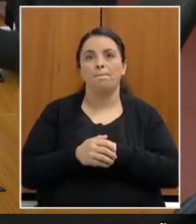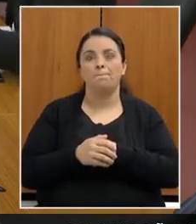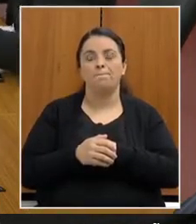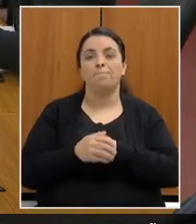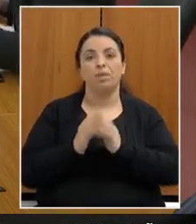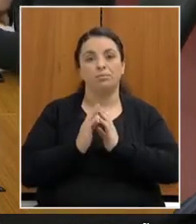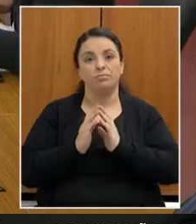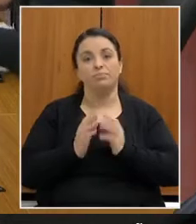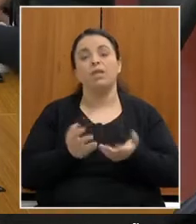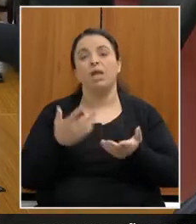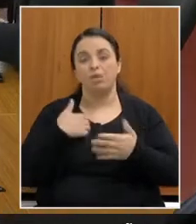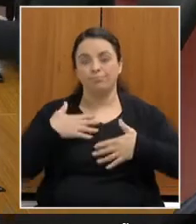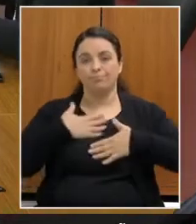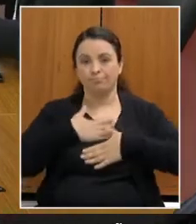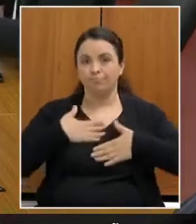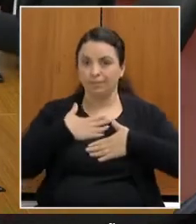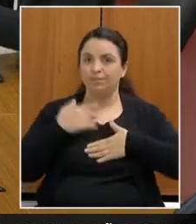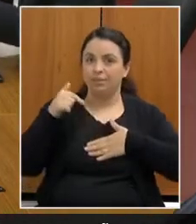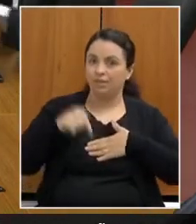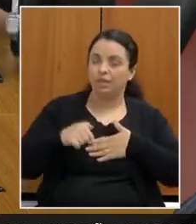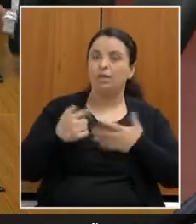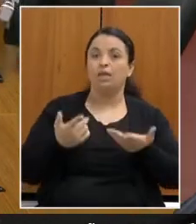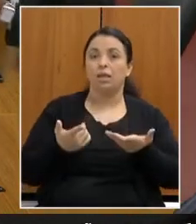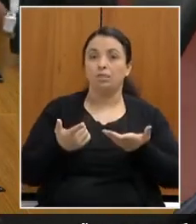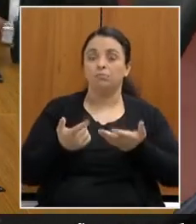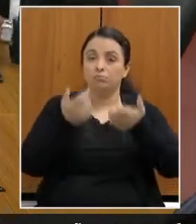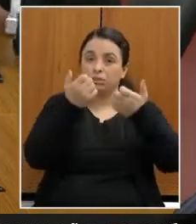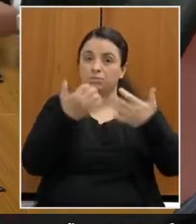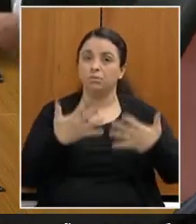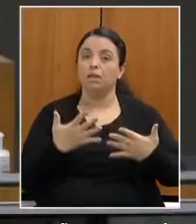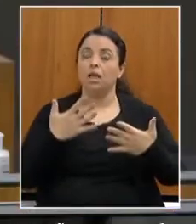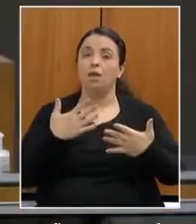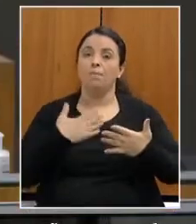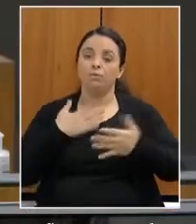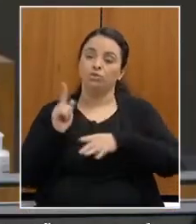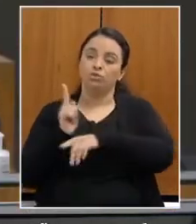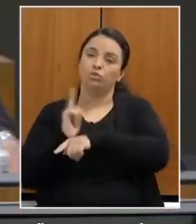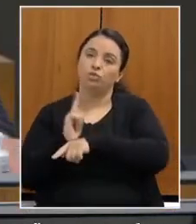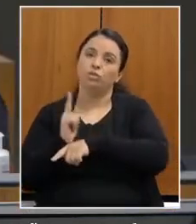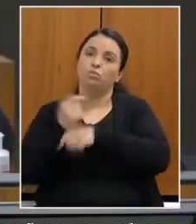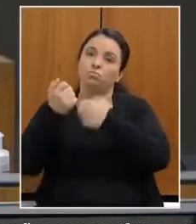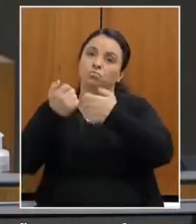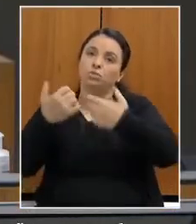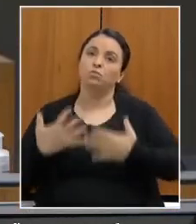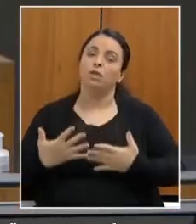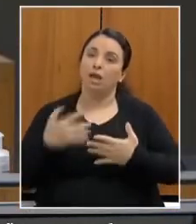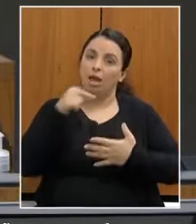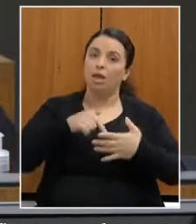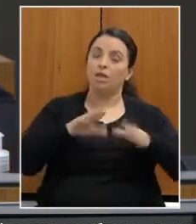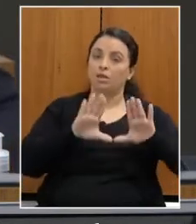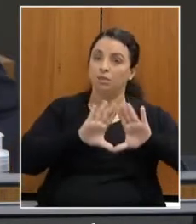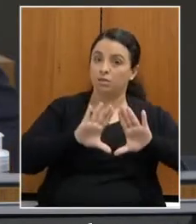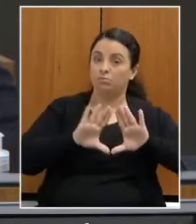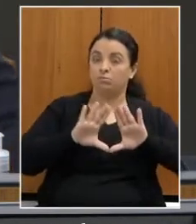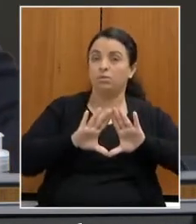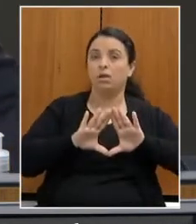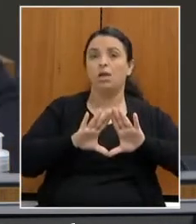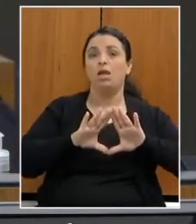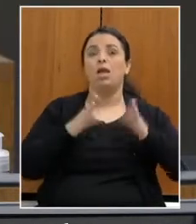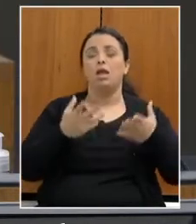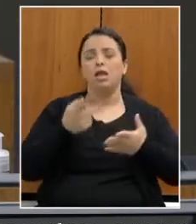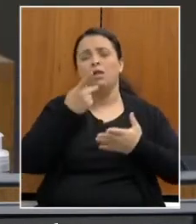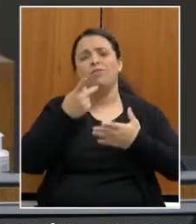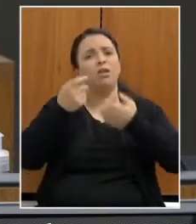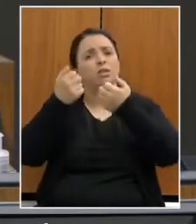estar aqui, uma oportunidade também de prestar contas para a Assembleia e falar um pouquinho sobre o trabalho da